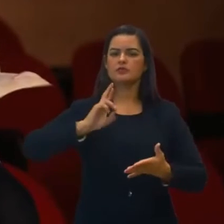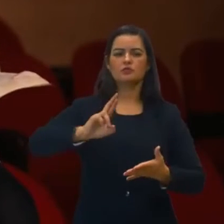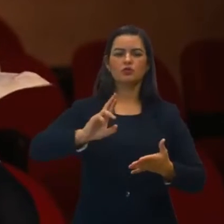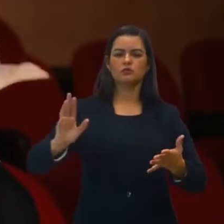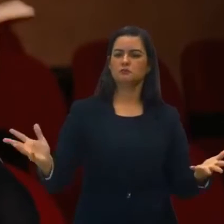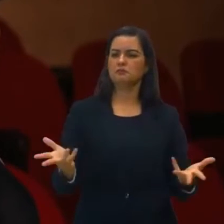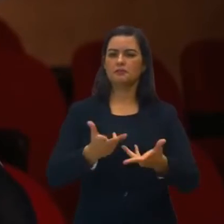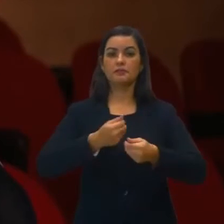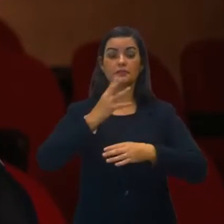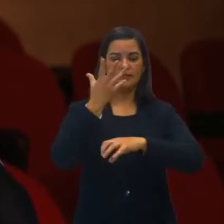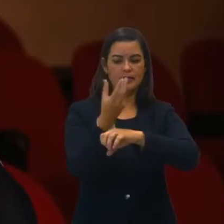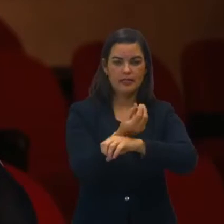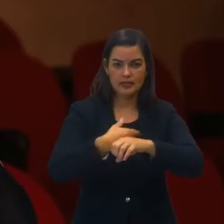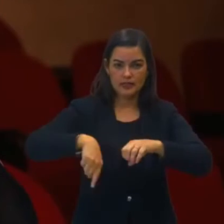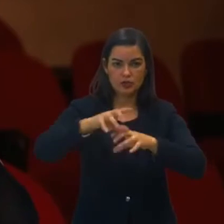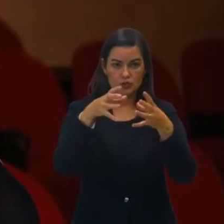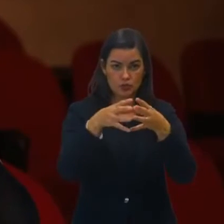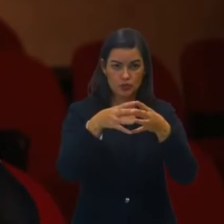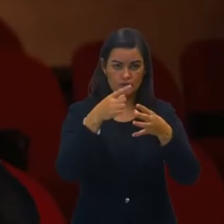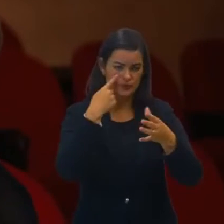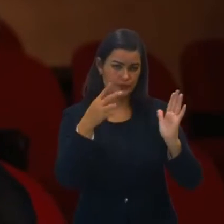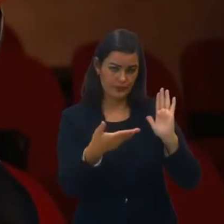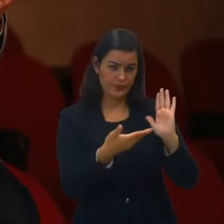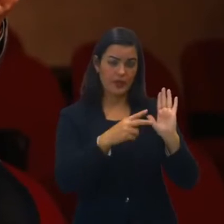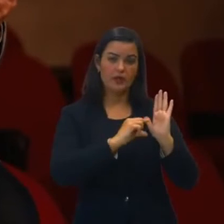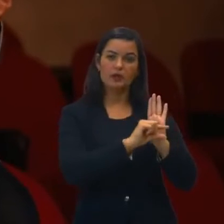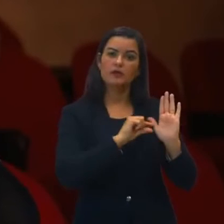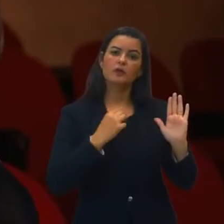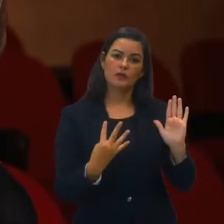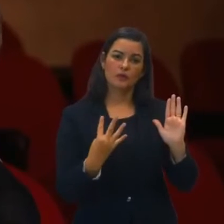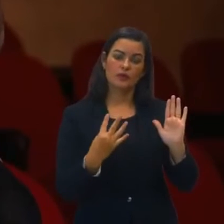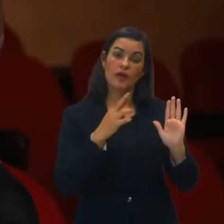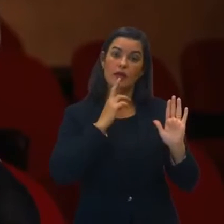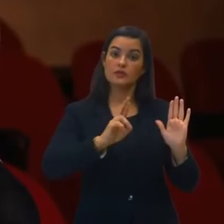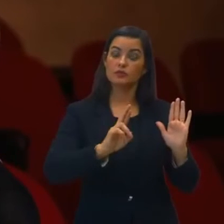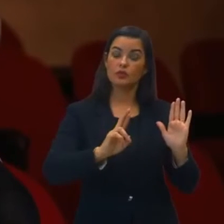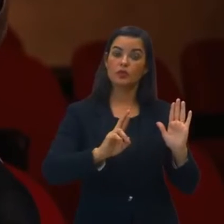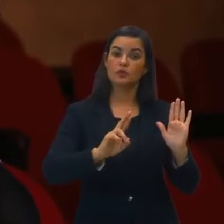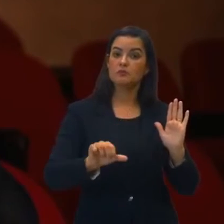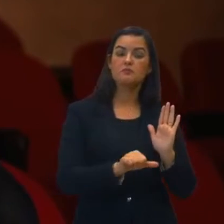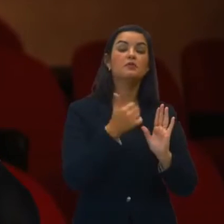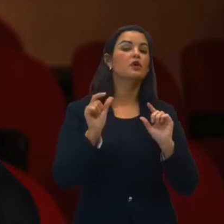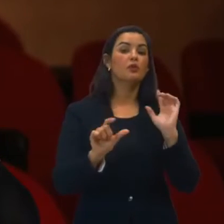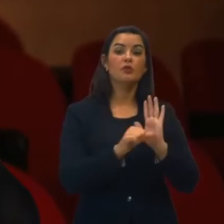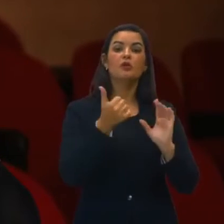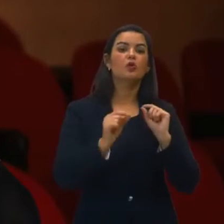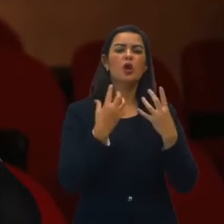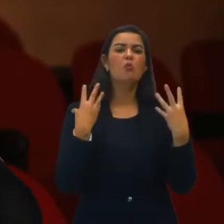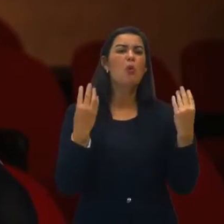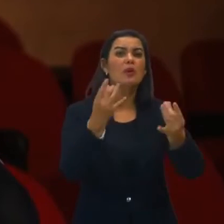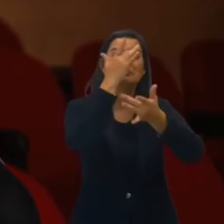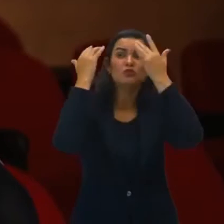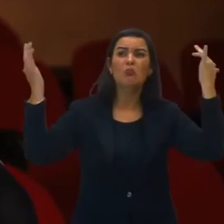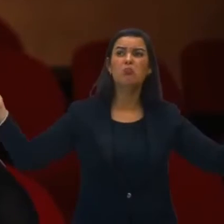igreja. Eu conclamo você a olhar o versículo 4. O primeiro resultado é um crescimento numérico explosivo.